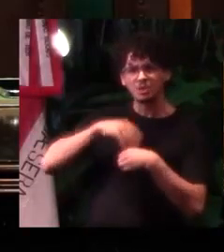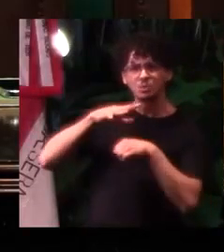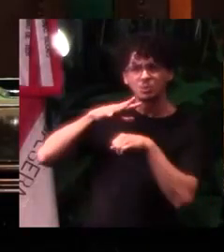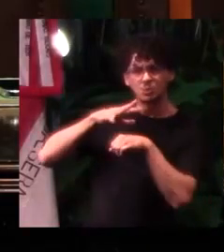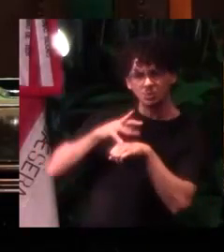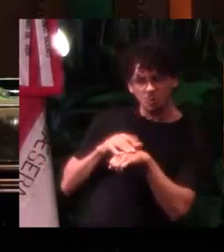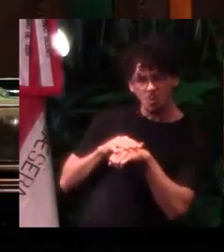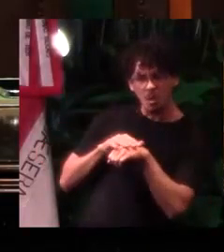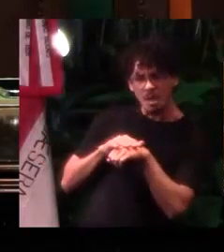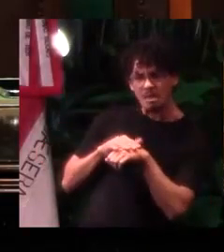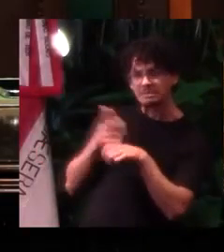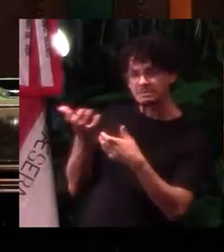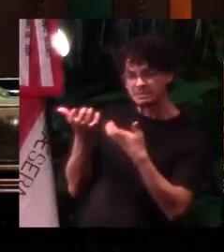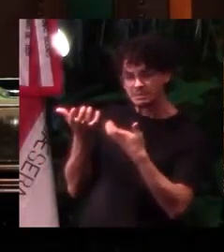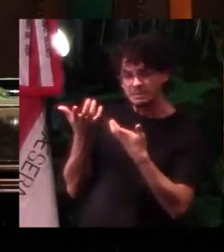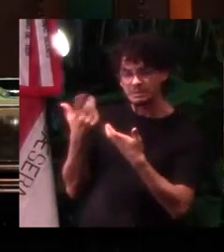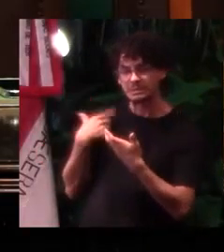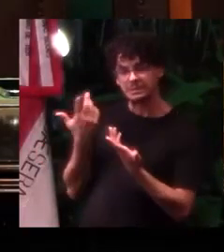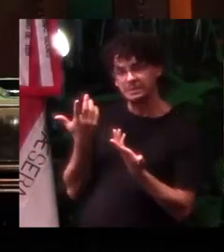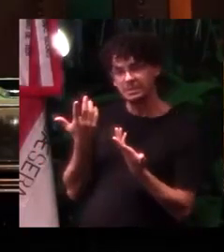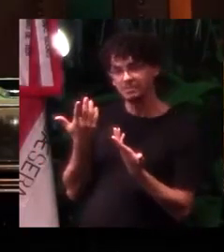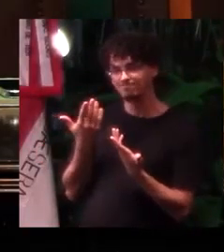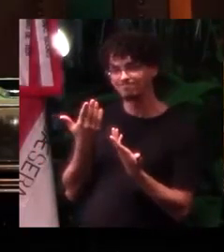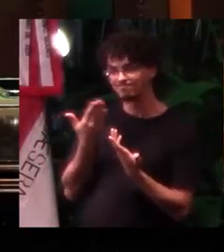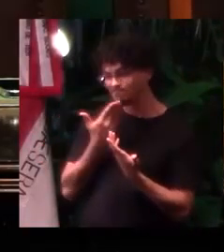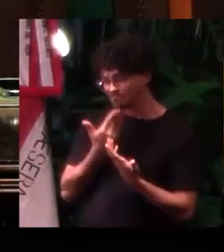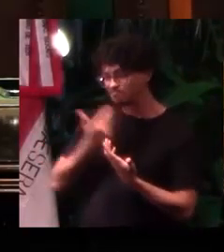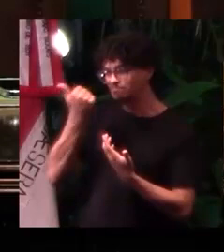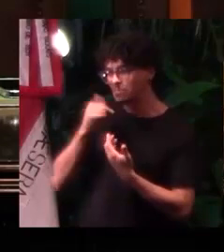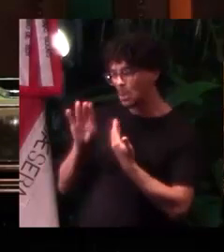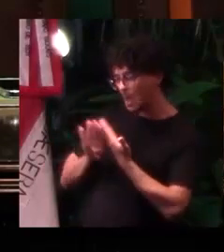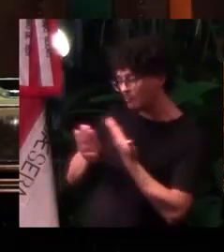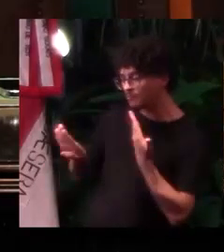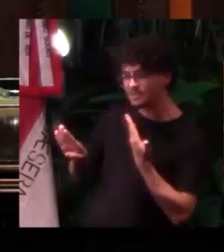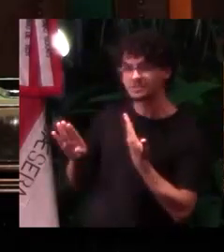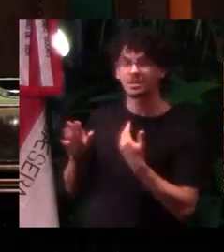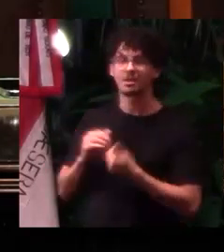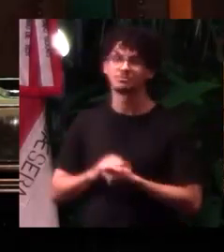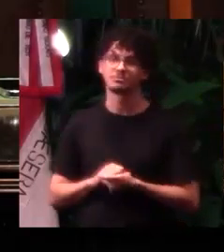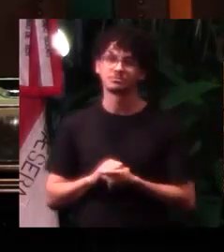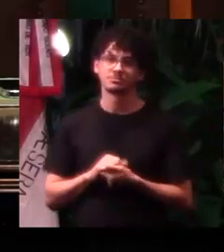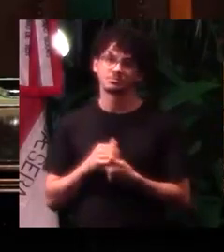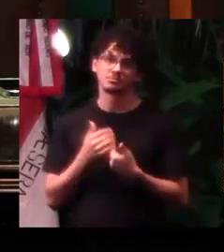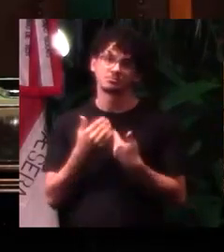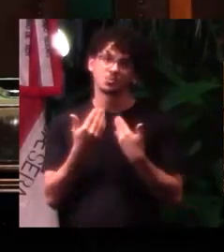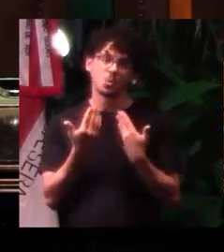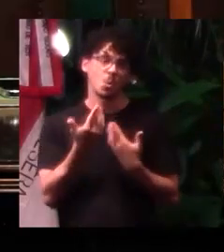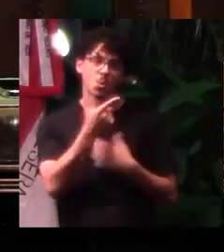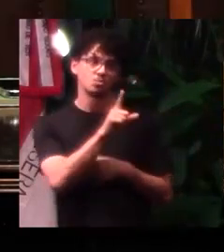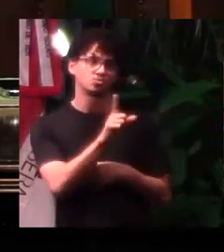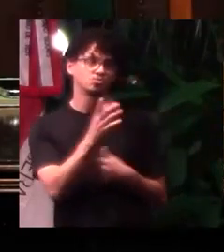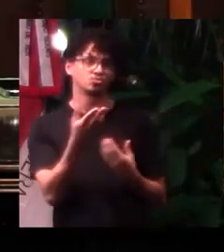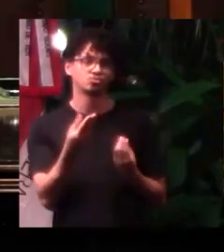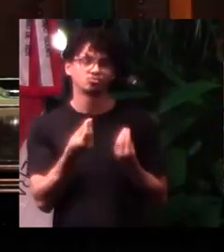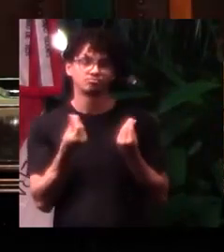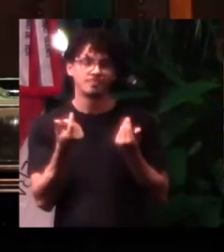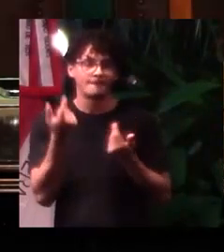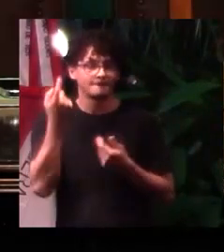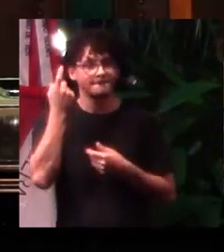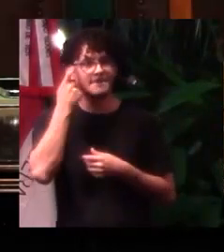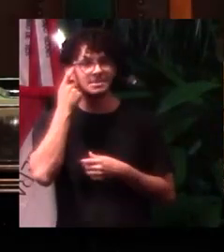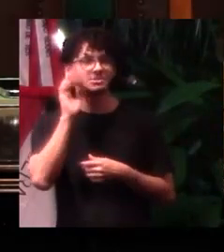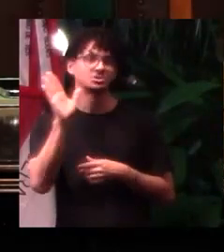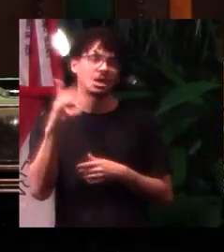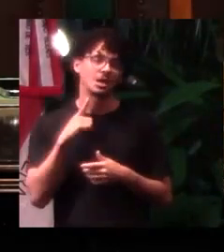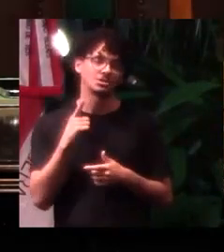ele queria... da qual queria livrar os familiares. Outros já teriam também